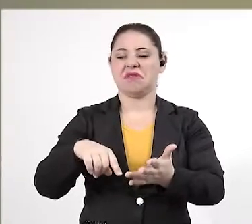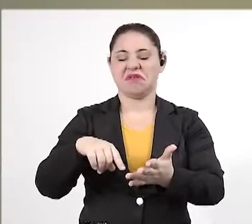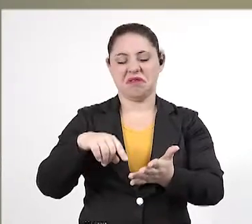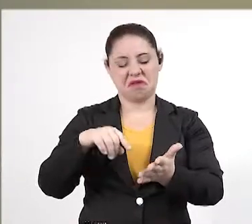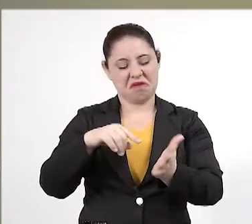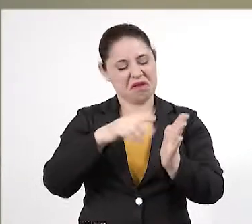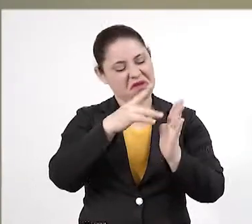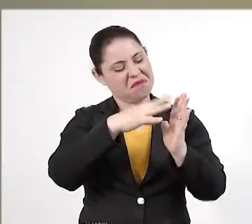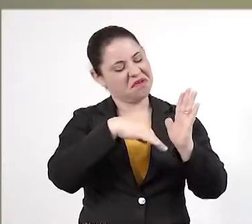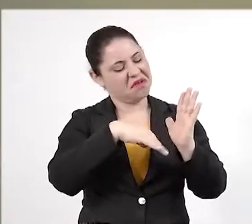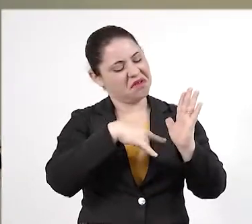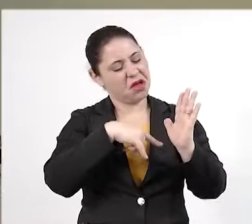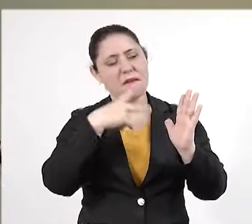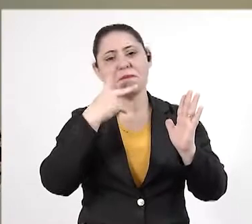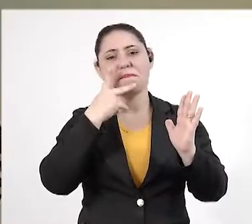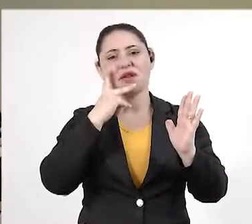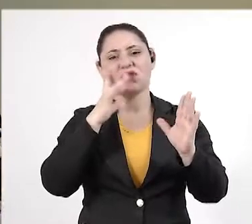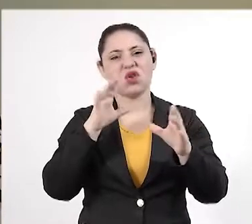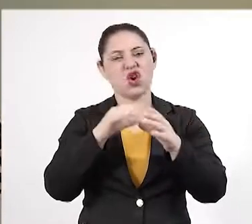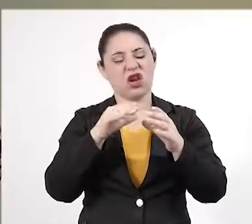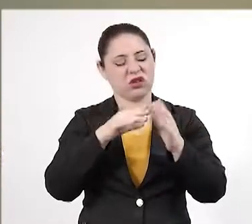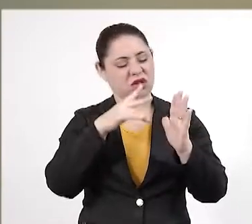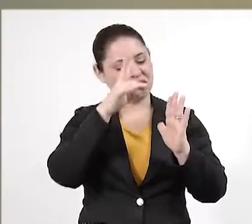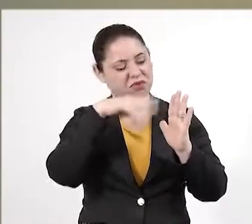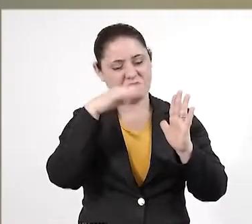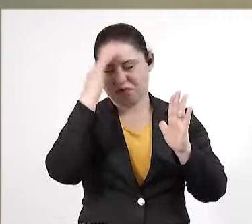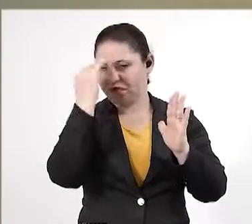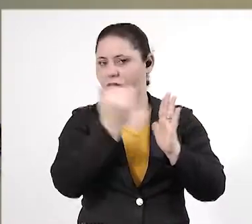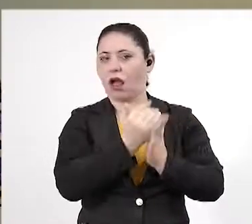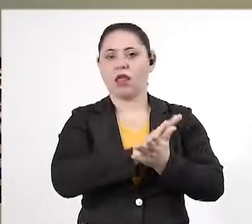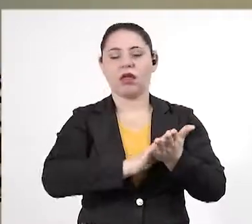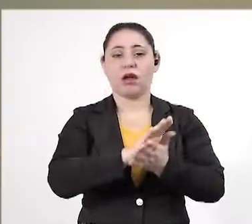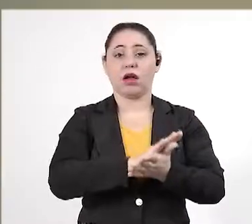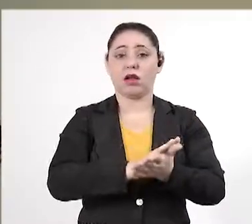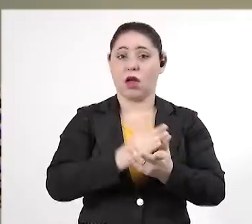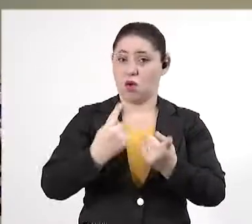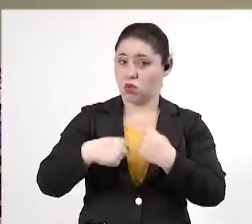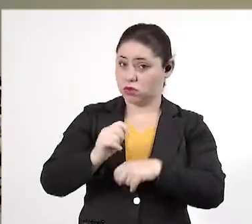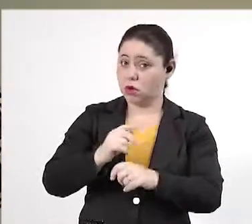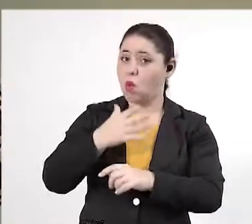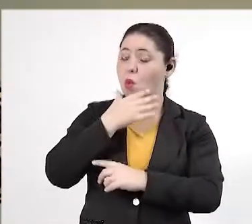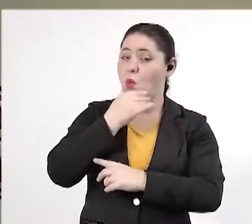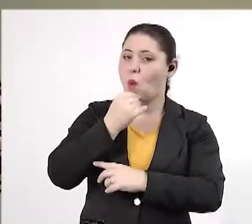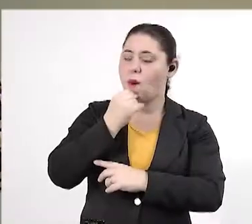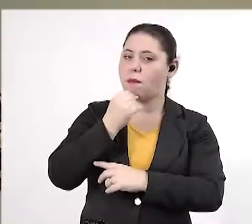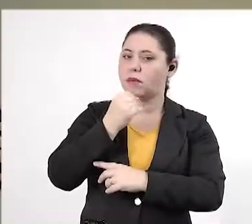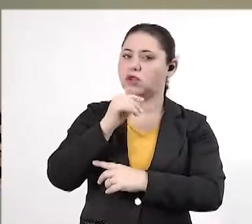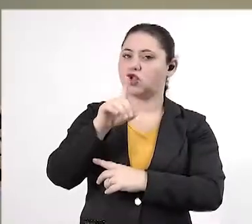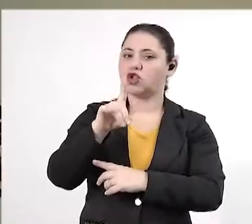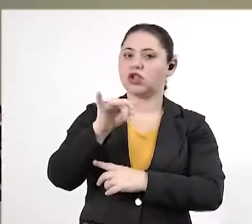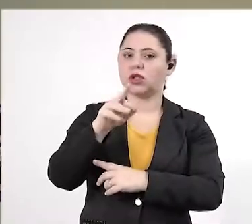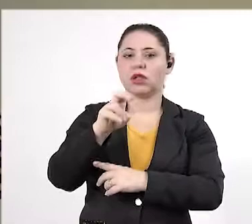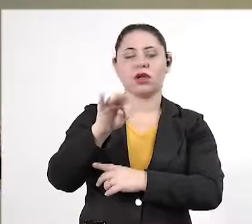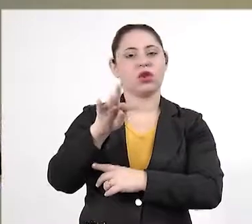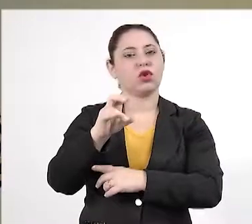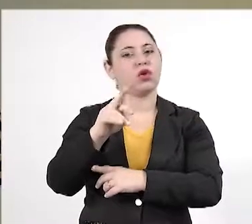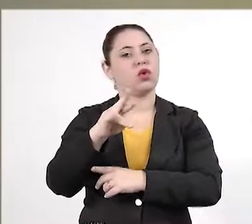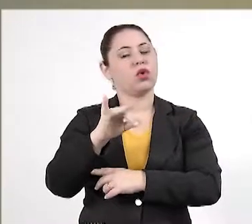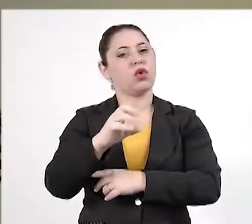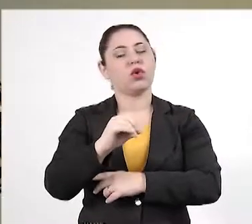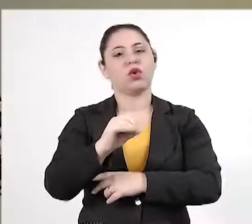no papel. Os partidos que são geridos por homens, né? Os diretórios são